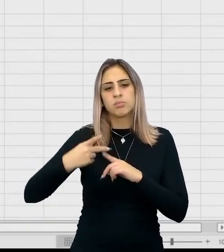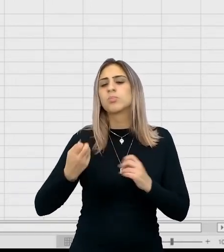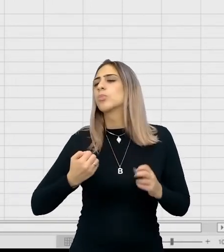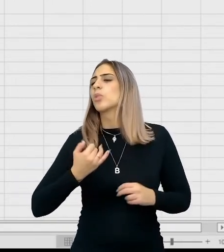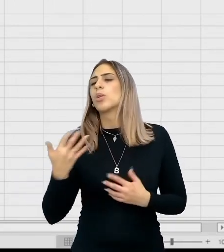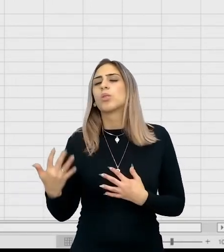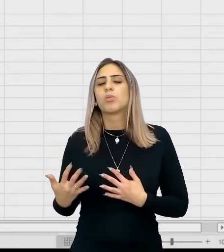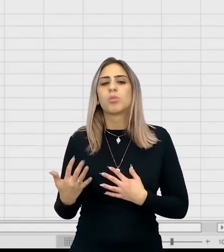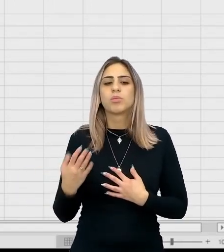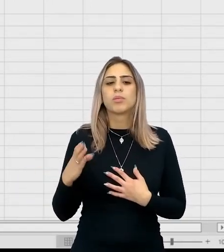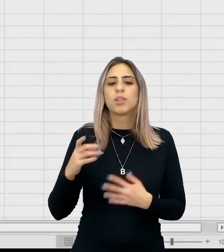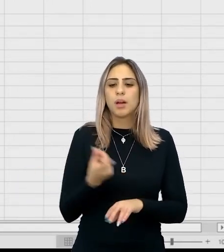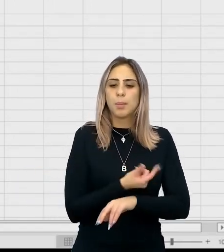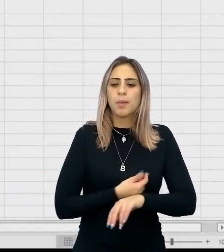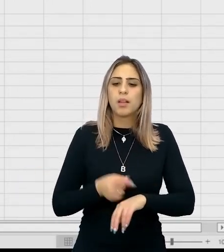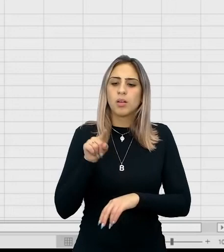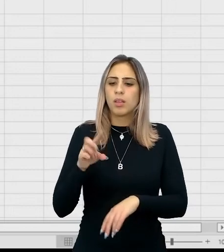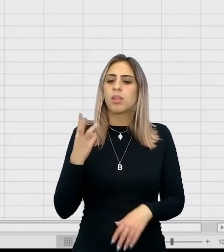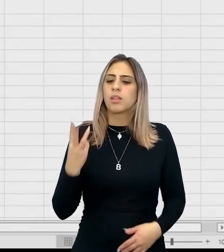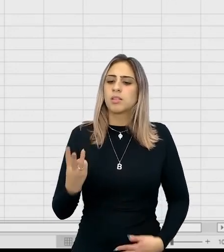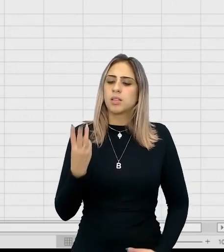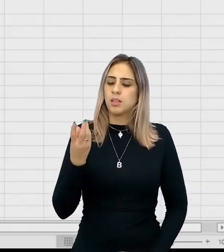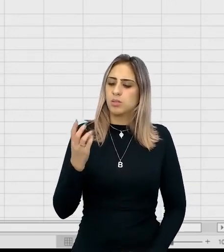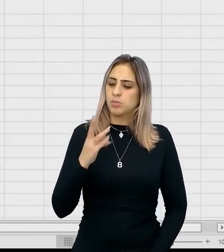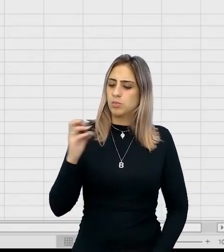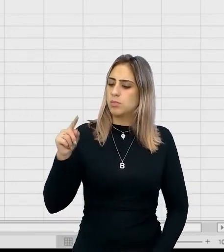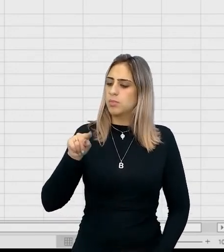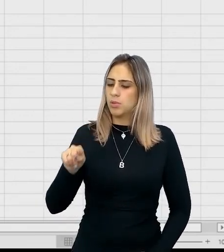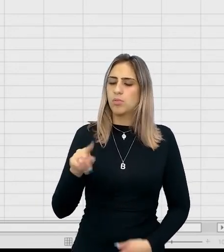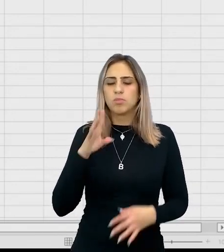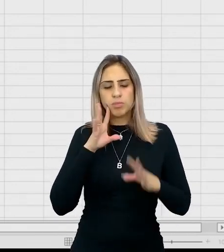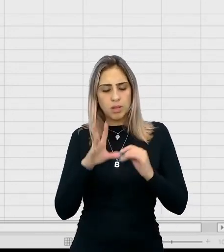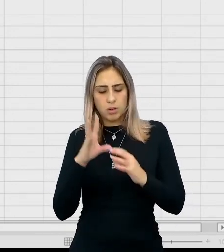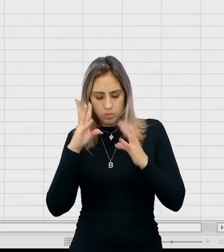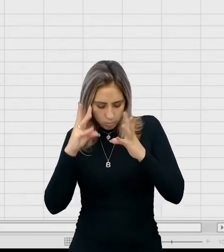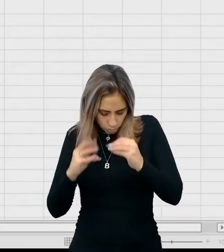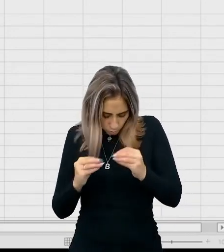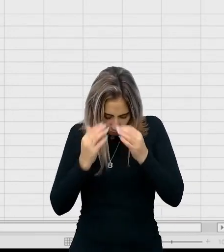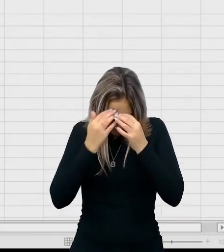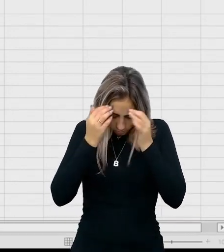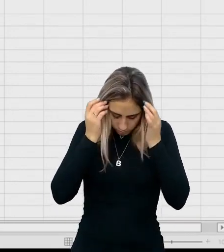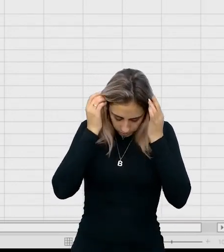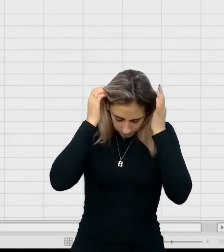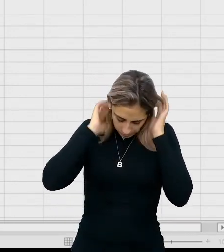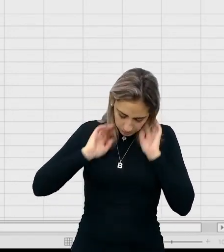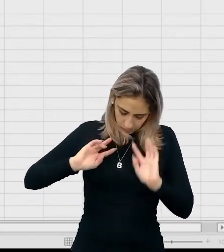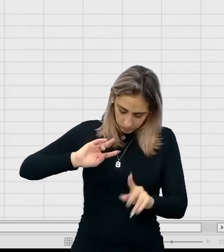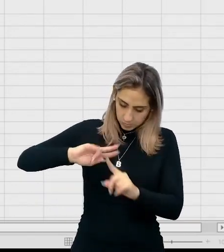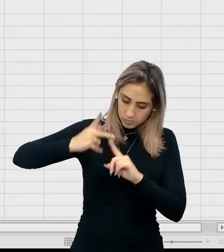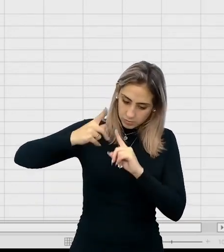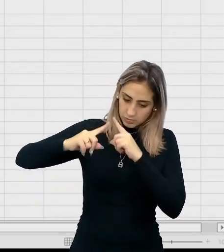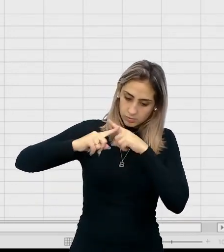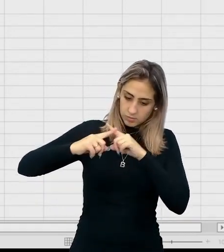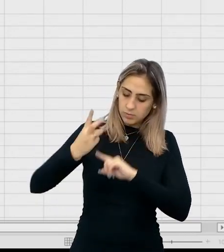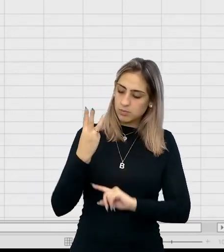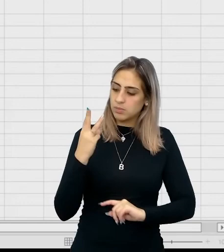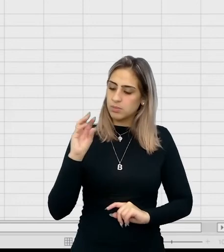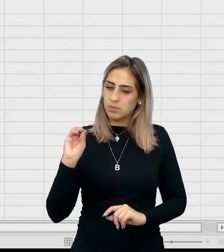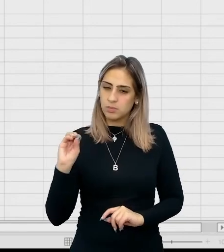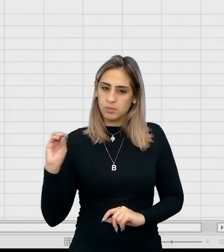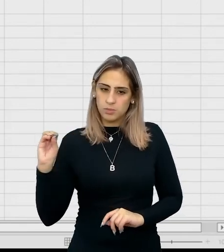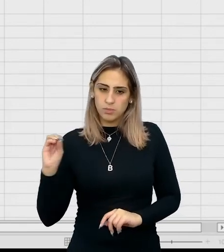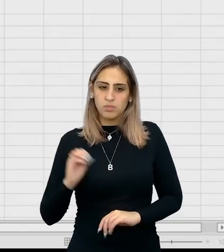quanto? Pelo capital, que é 300 mil. Então, eu vou pegar isso tudo aqui e multiplicar por 300 mil.